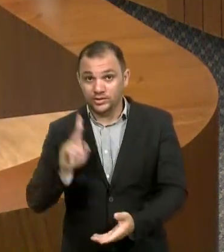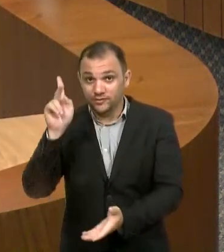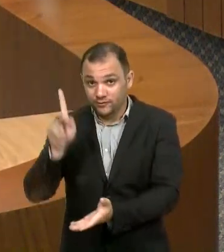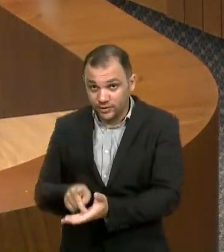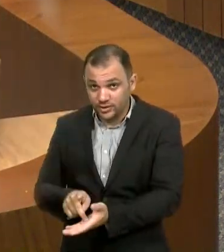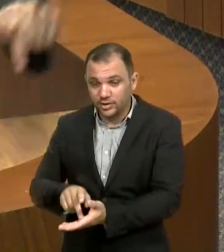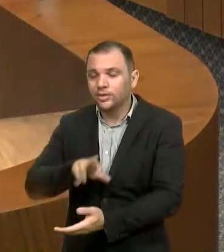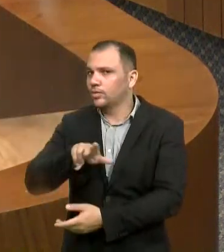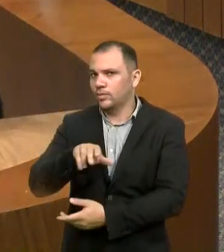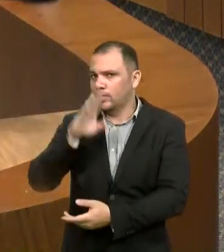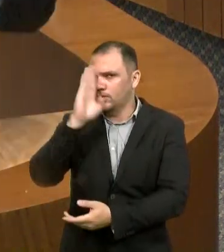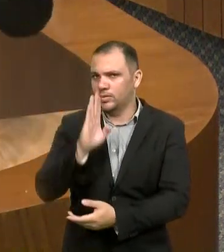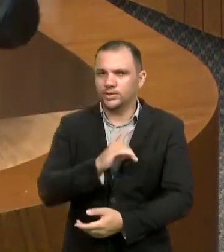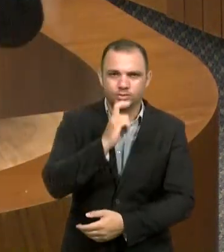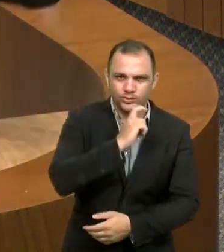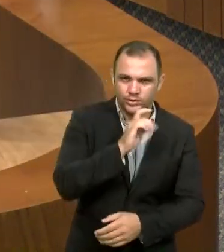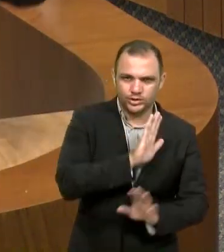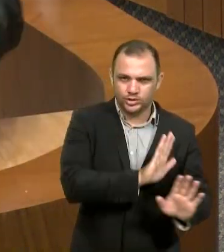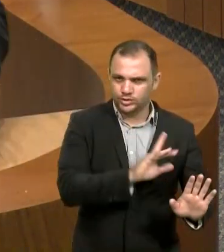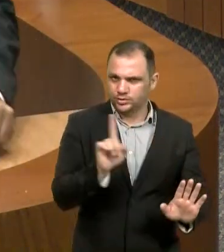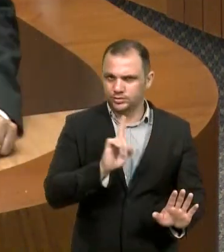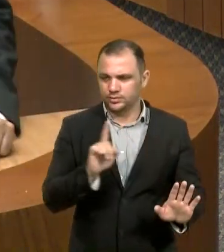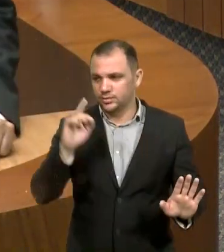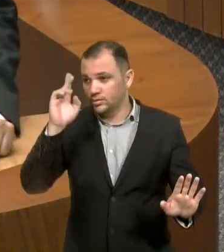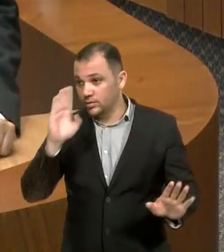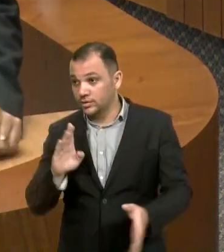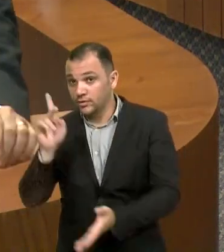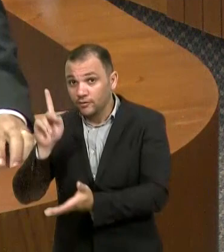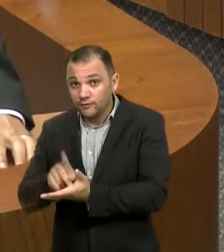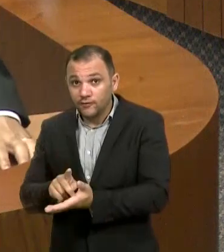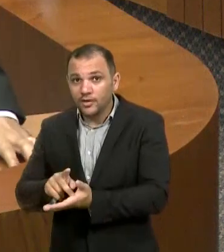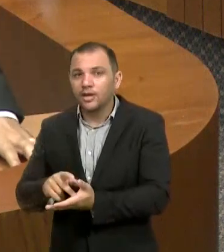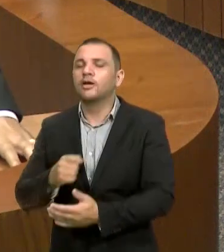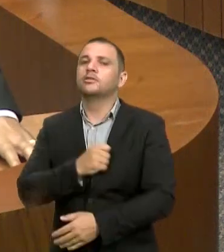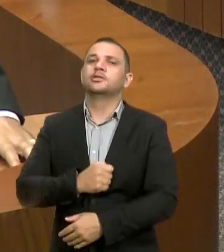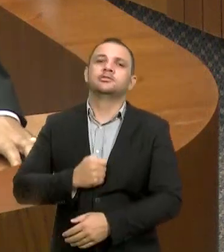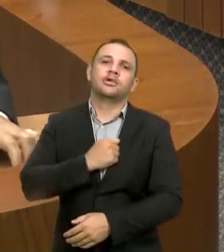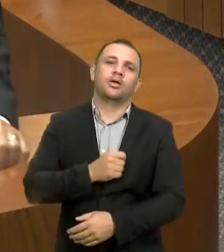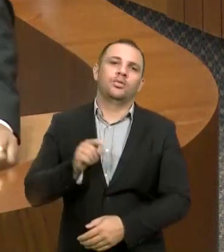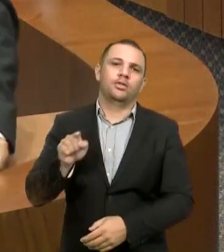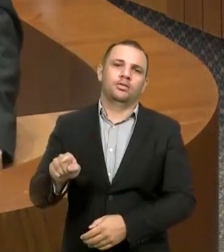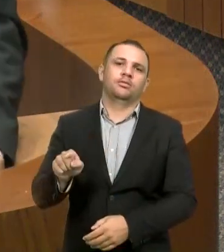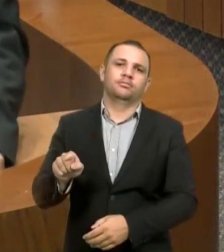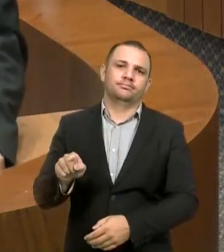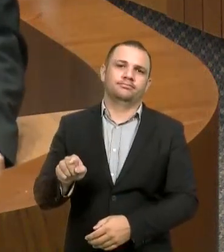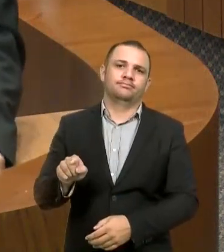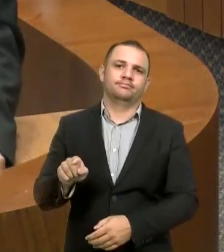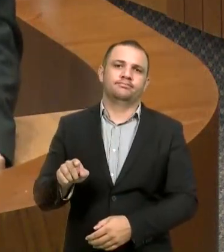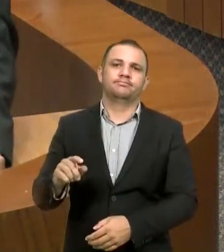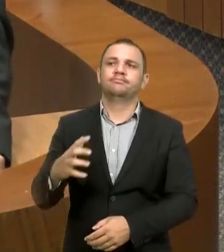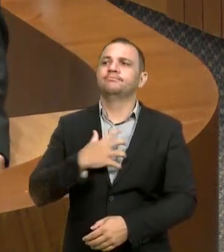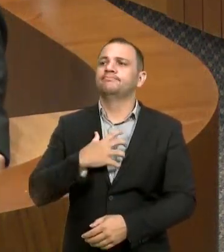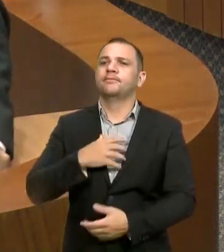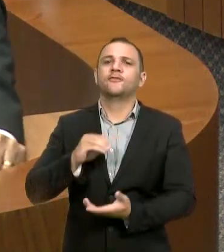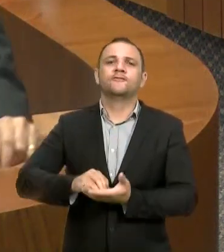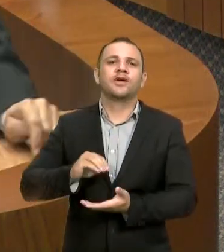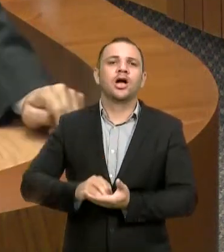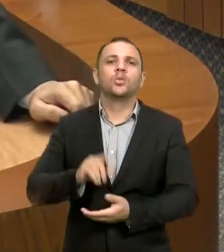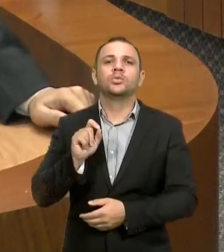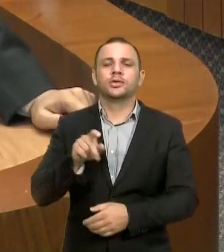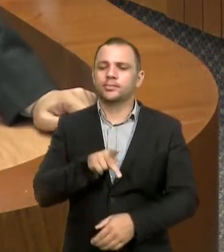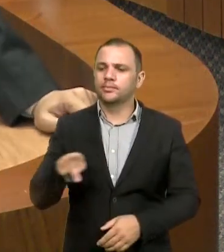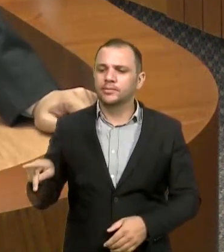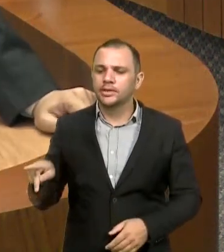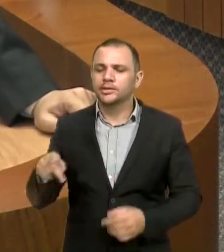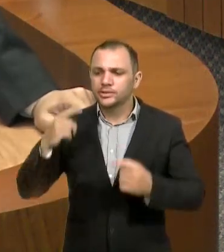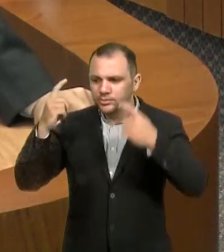de mentira, sentia falta exatamente disso, de um presidente que tenha como preocupação a fome